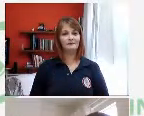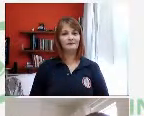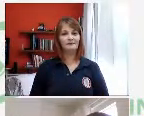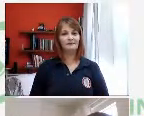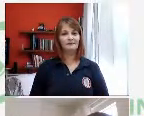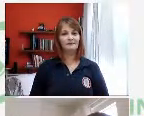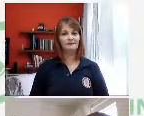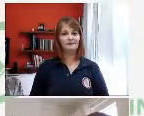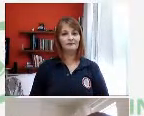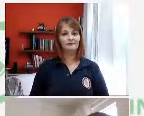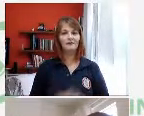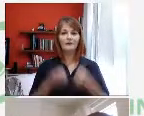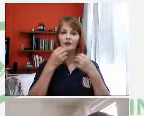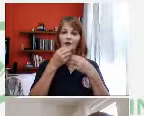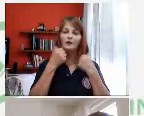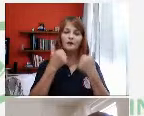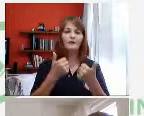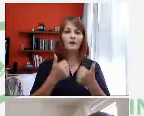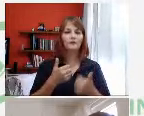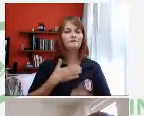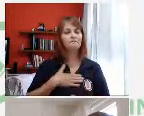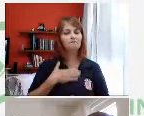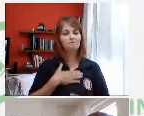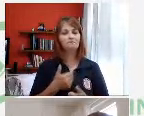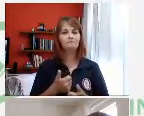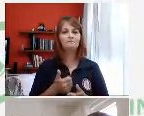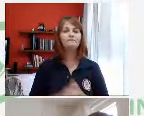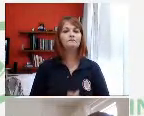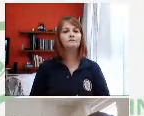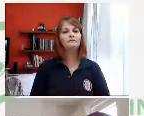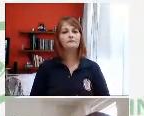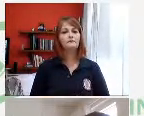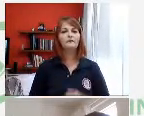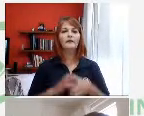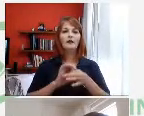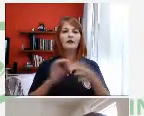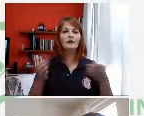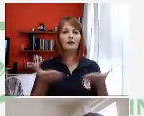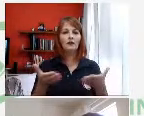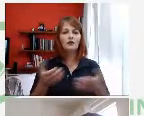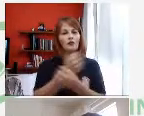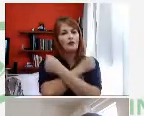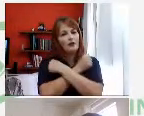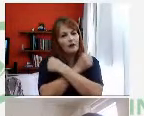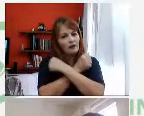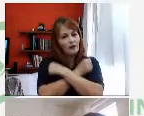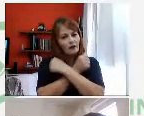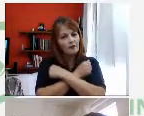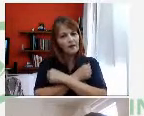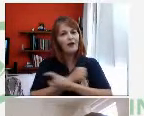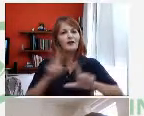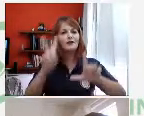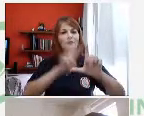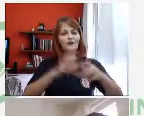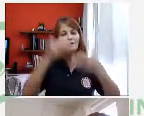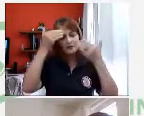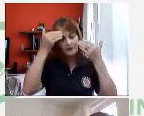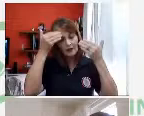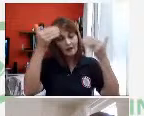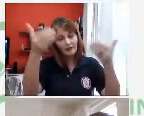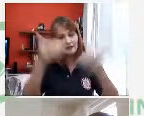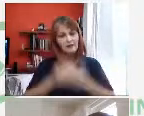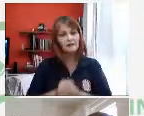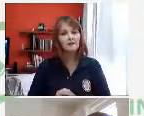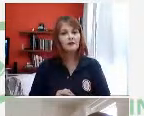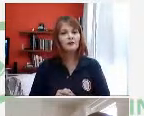Que maravilha, gente, que maravilha. Então, deixamos aqui nosso abraço virtual, nossos agradecimentos a